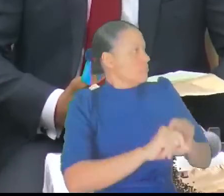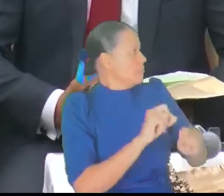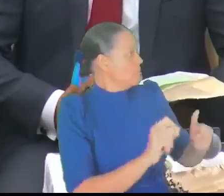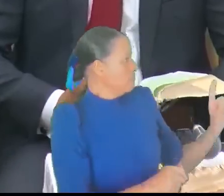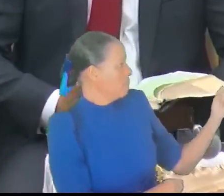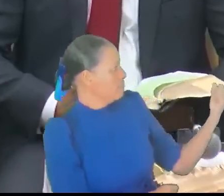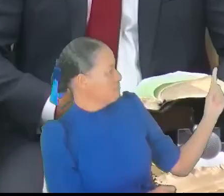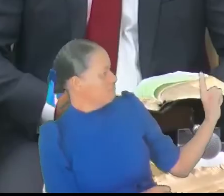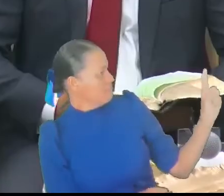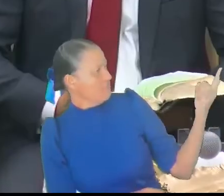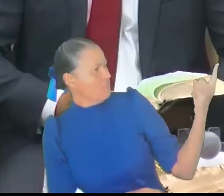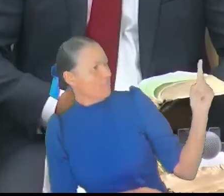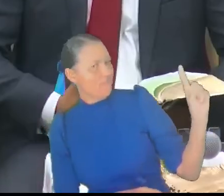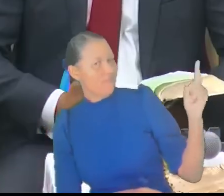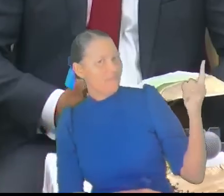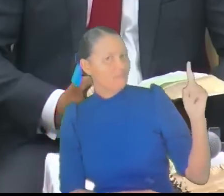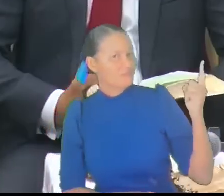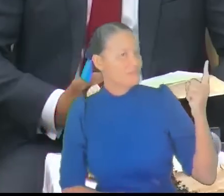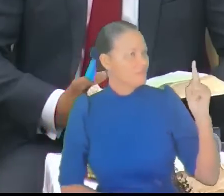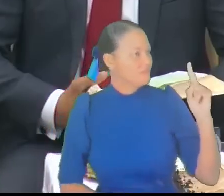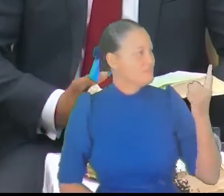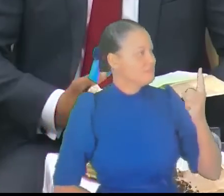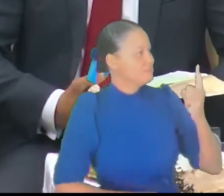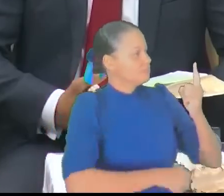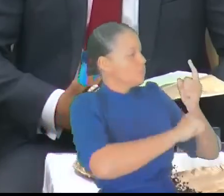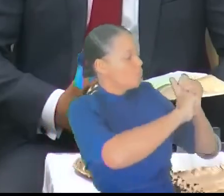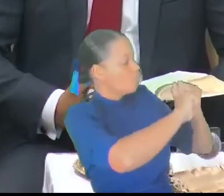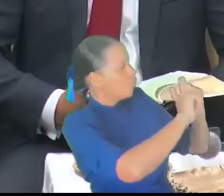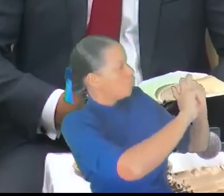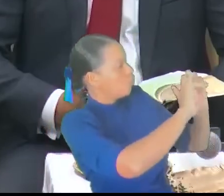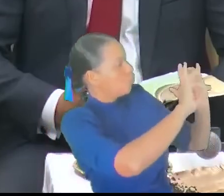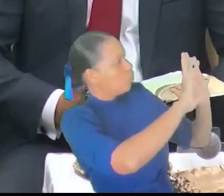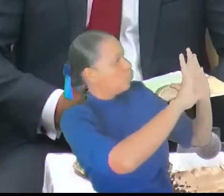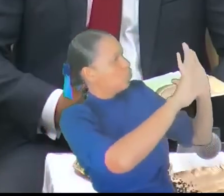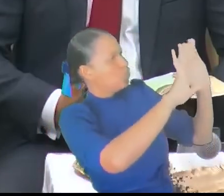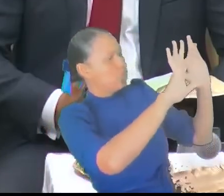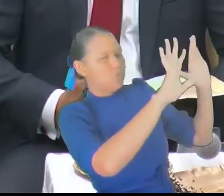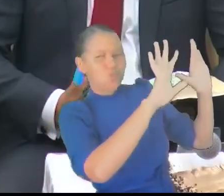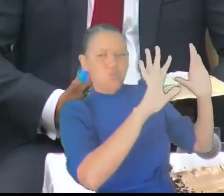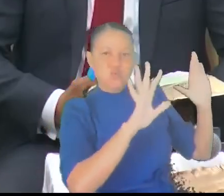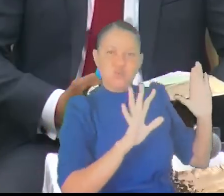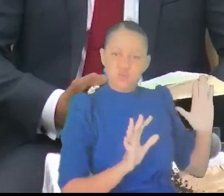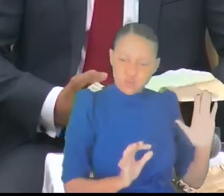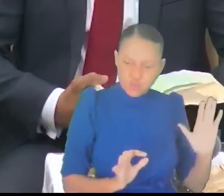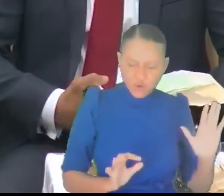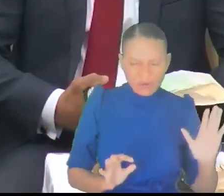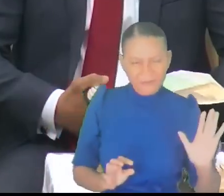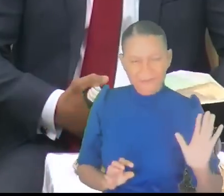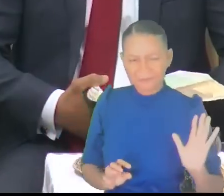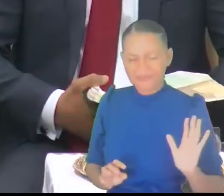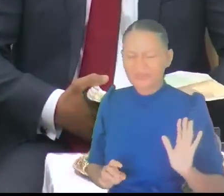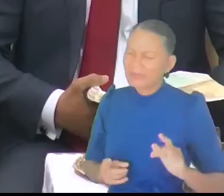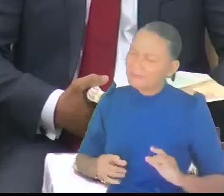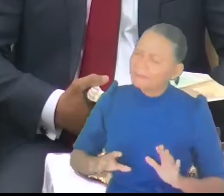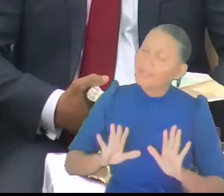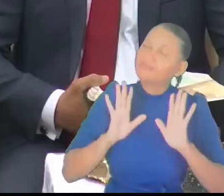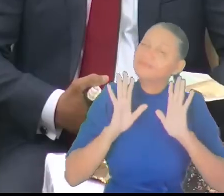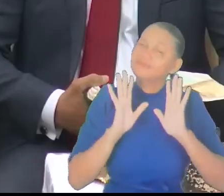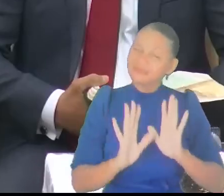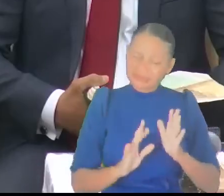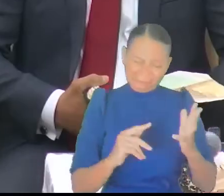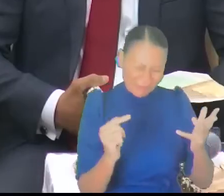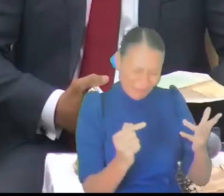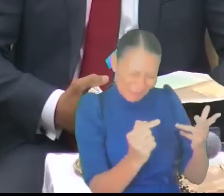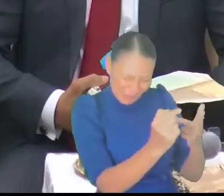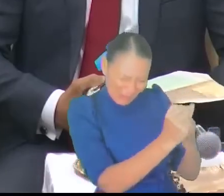que aparece como a alva do dia? Mas Paulo diz, rejeitemos as obras das